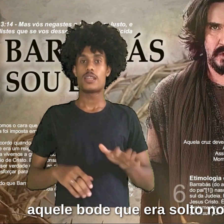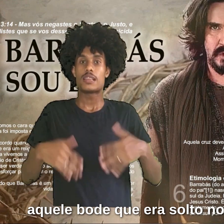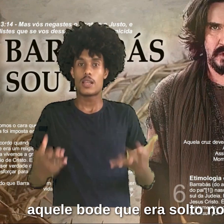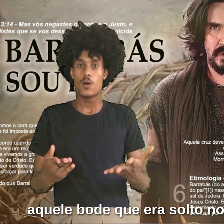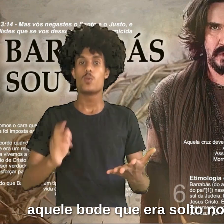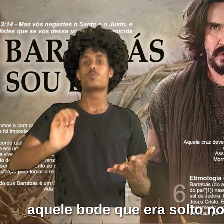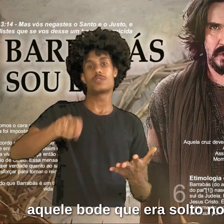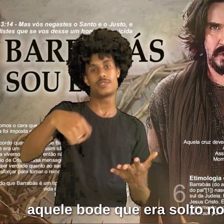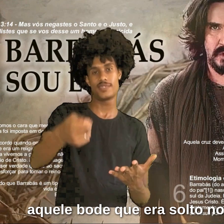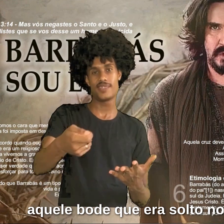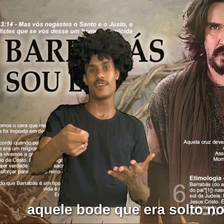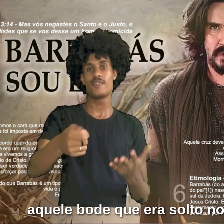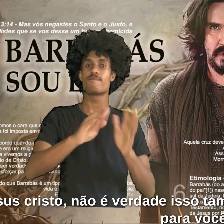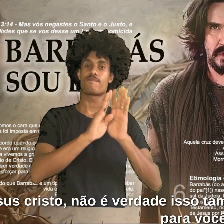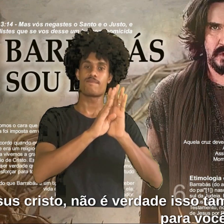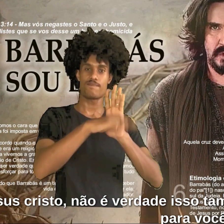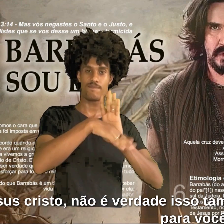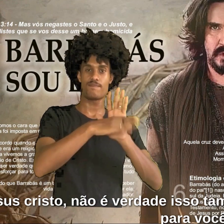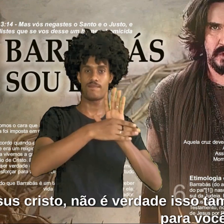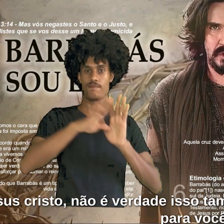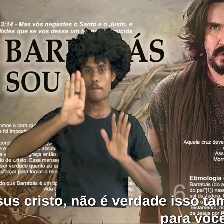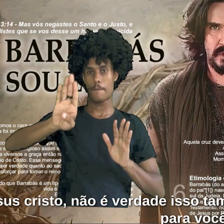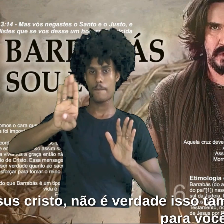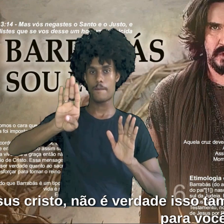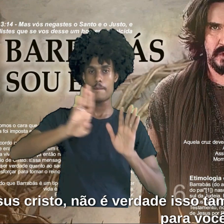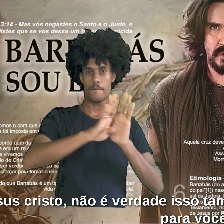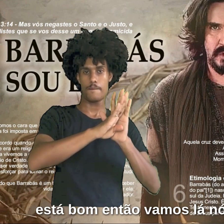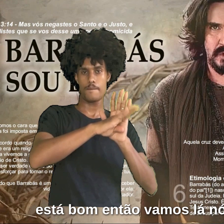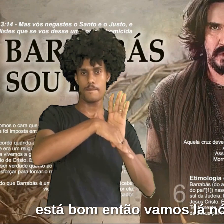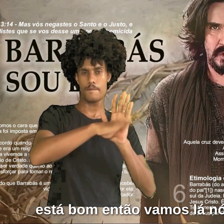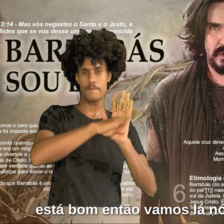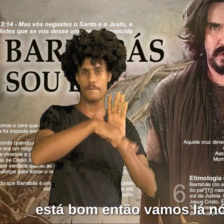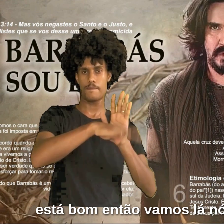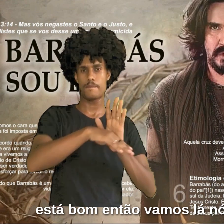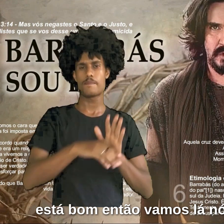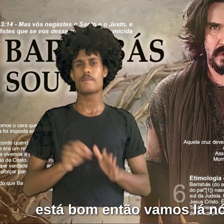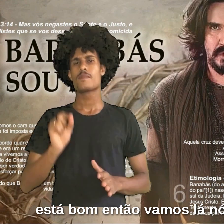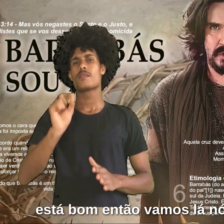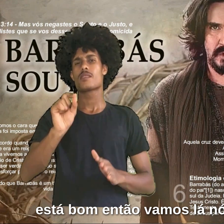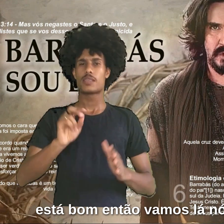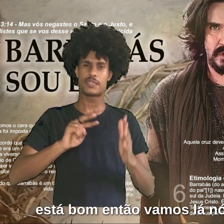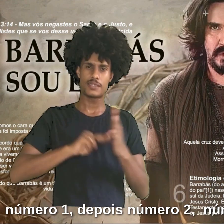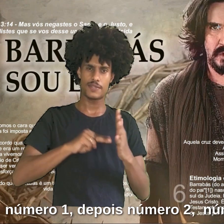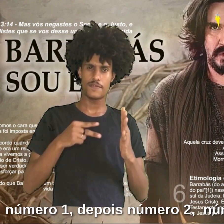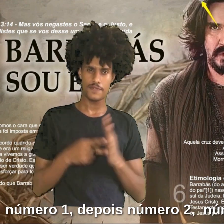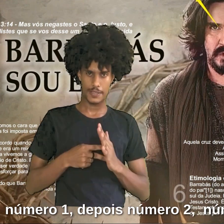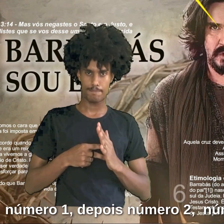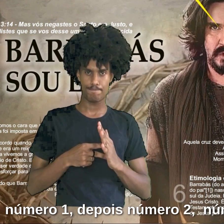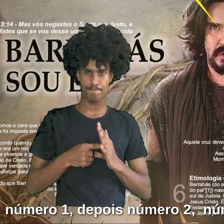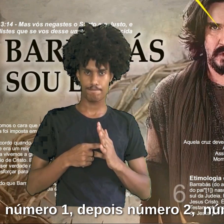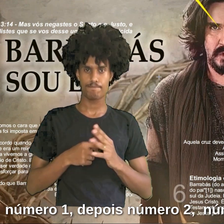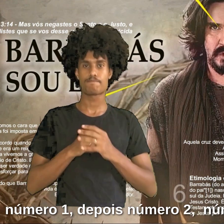bode que era solto no deserto é um tipo de Jesus Cristo. Não é verdade isso também. Eu quero mostrar isso para vocês, tá bom? Então vamos lá. Nós vamos fazer aqui o número 1, depois